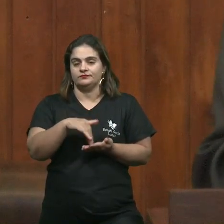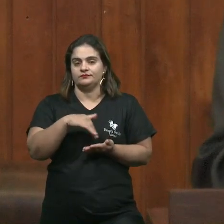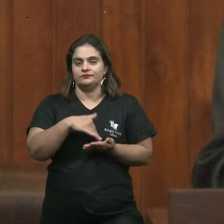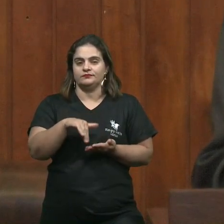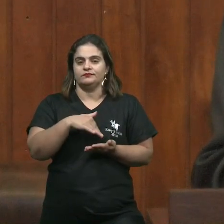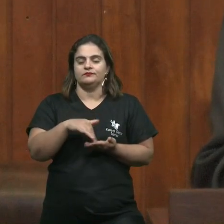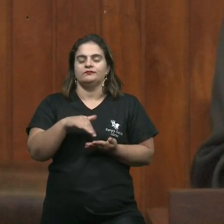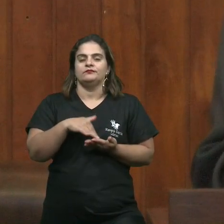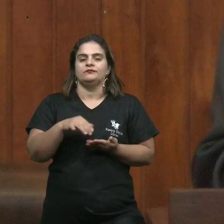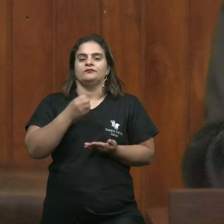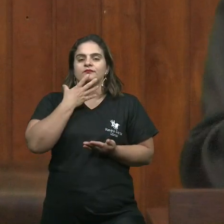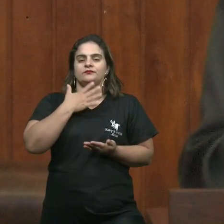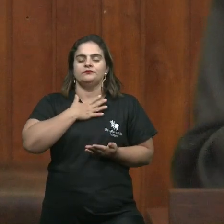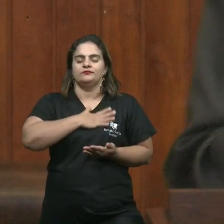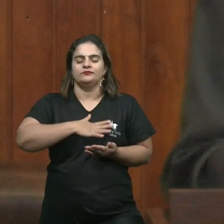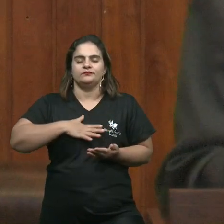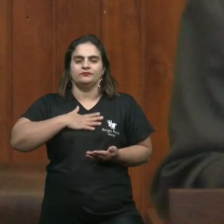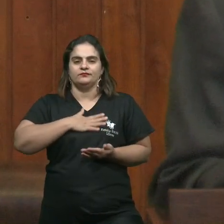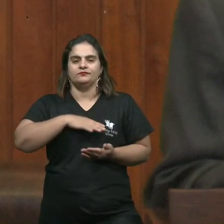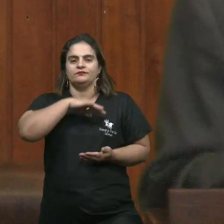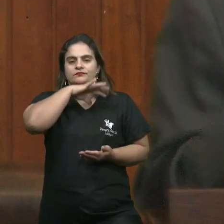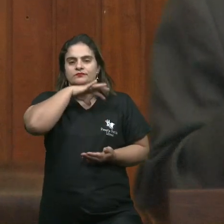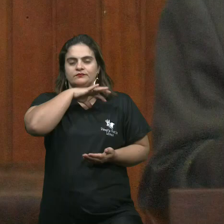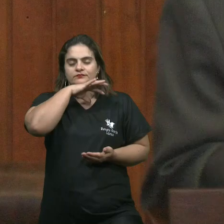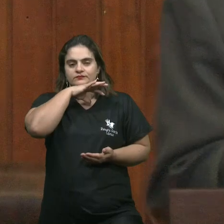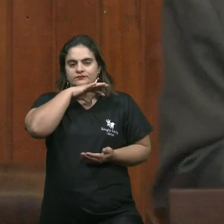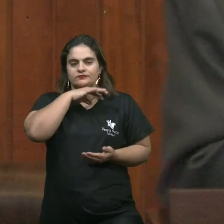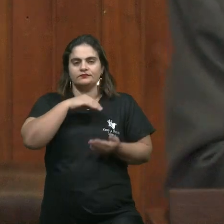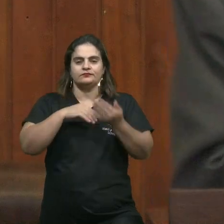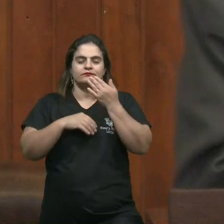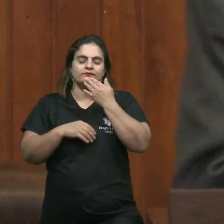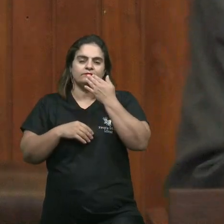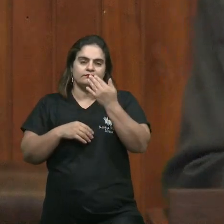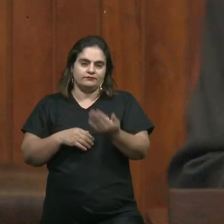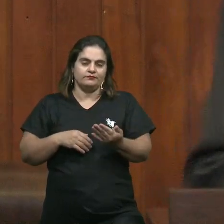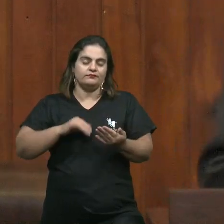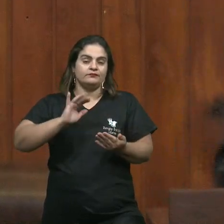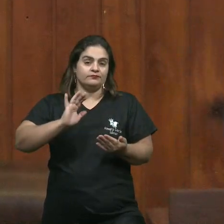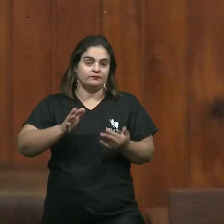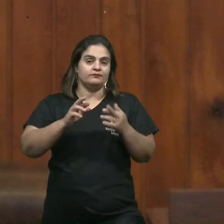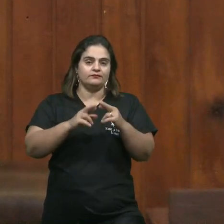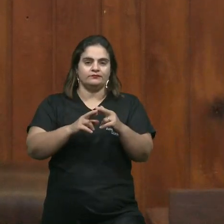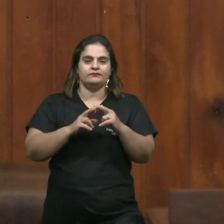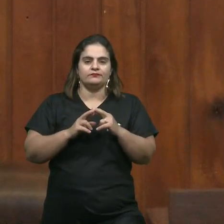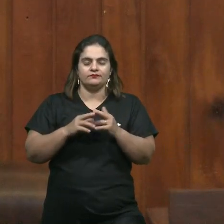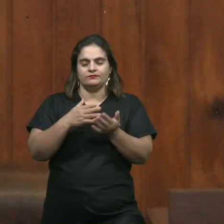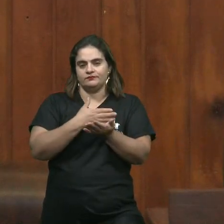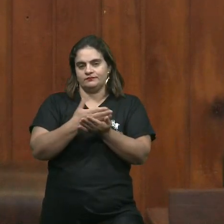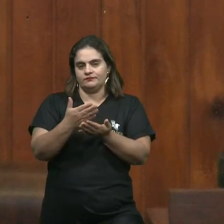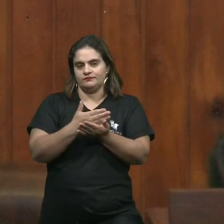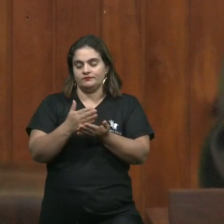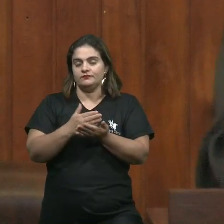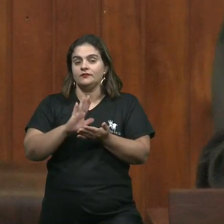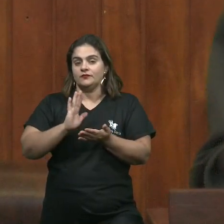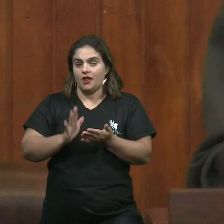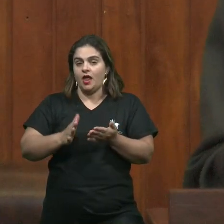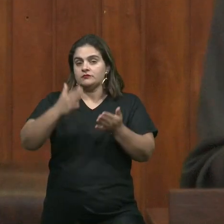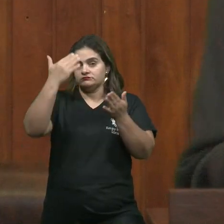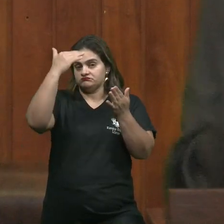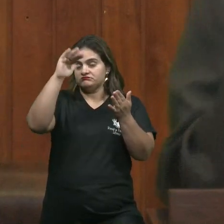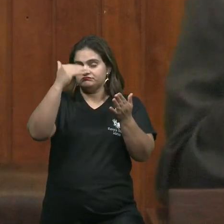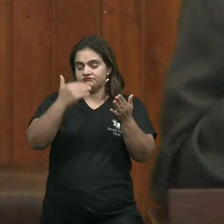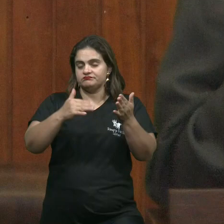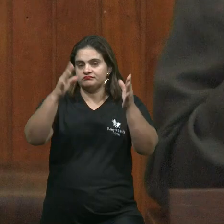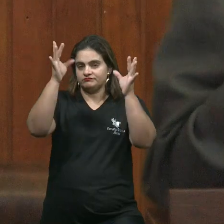-Estar Social do Bem-Estar Animal solicitada em seu requerimento, muito bem pontuado, por sinal,